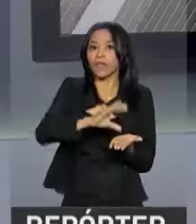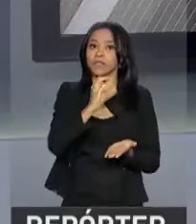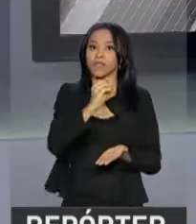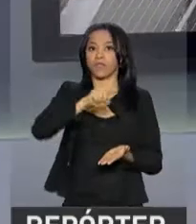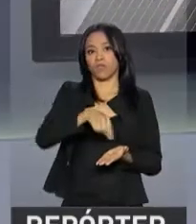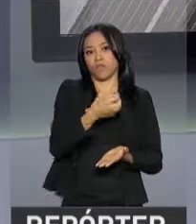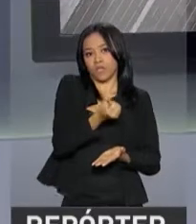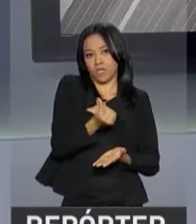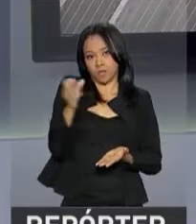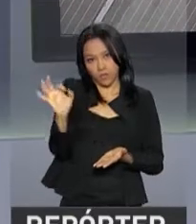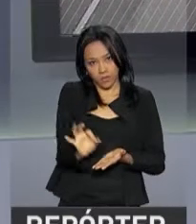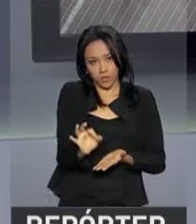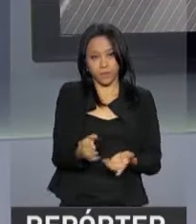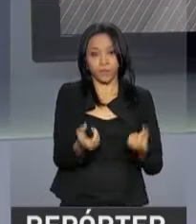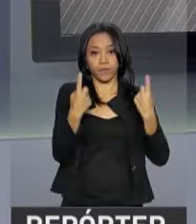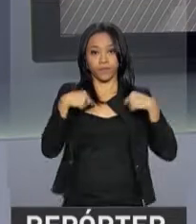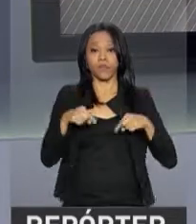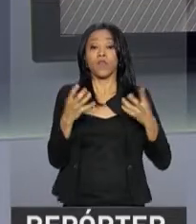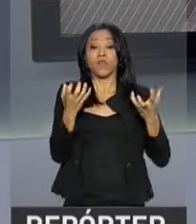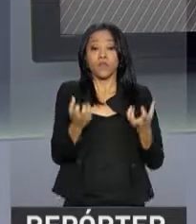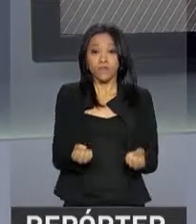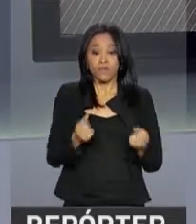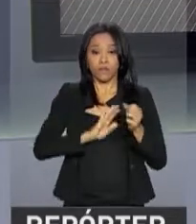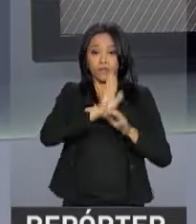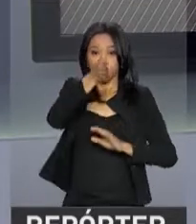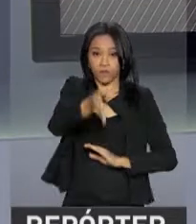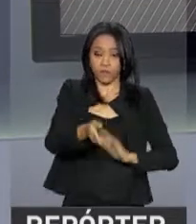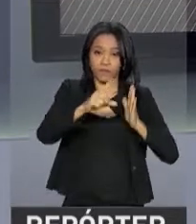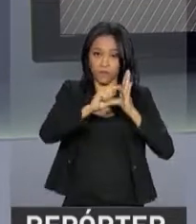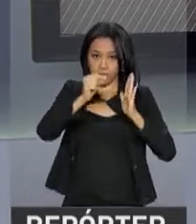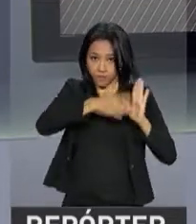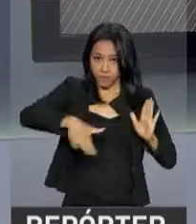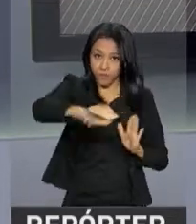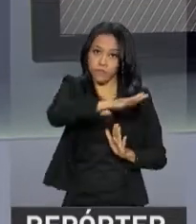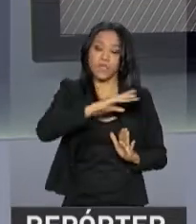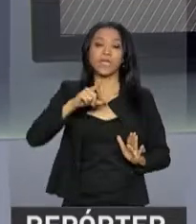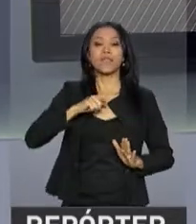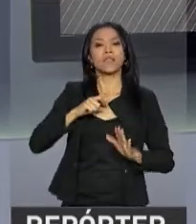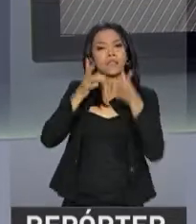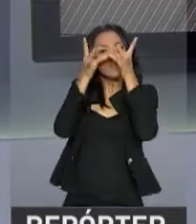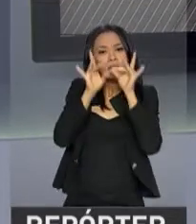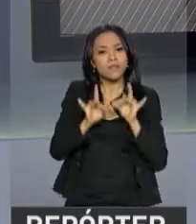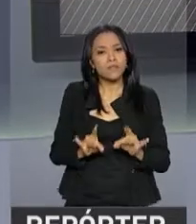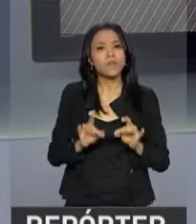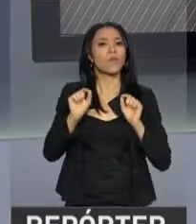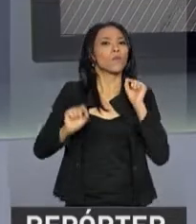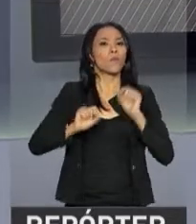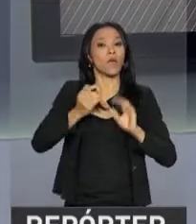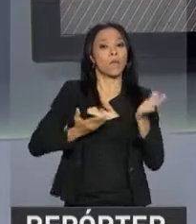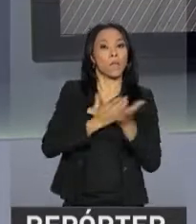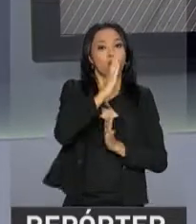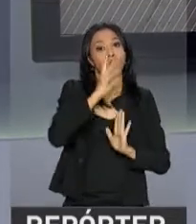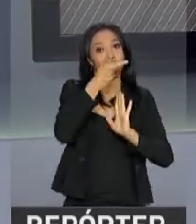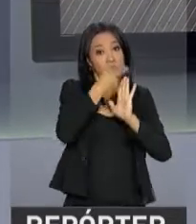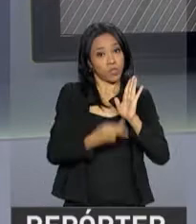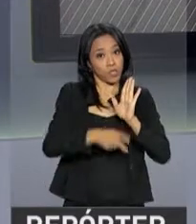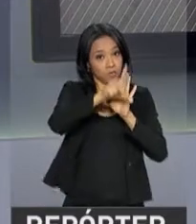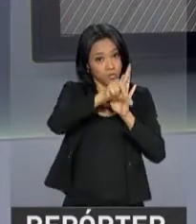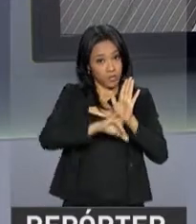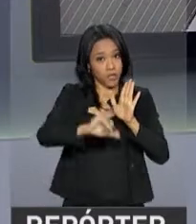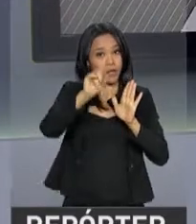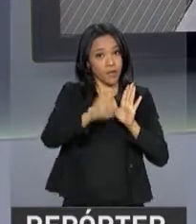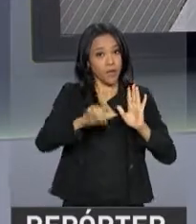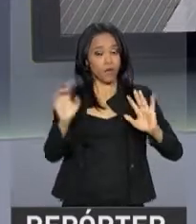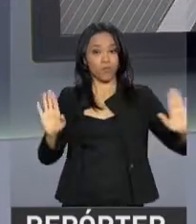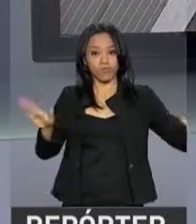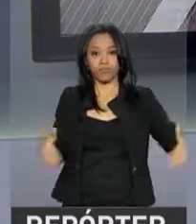vamos agora o palácio do planalto conversar com a repórter márcia fernandes que tem os detalhes sobre a aprovação de um projeto de lei que faz parte do